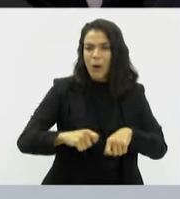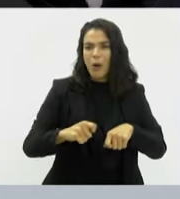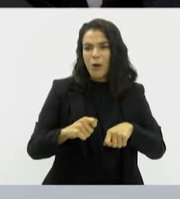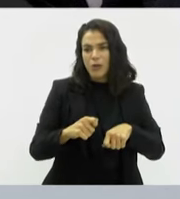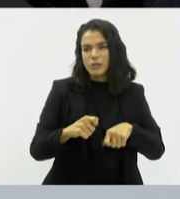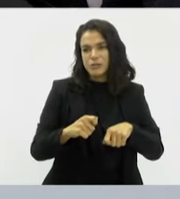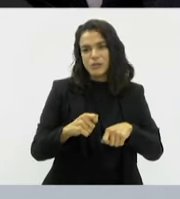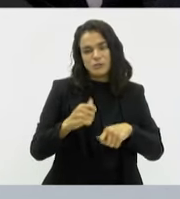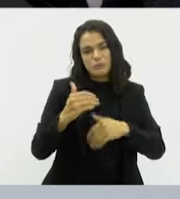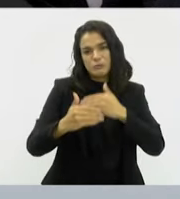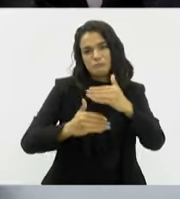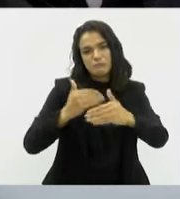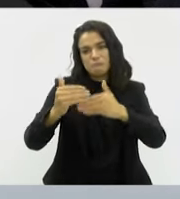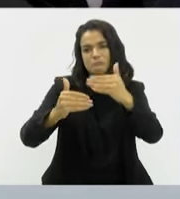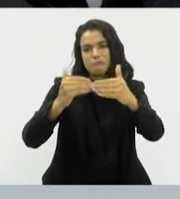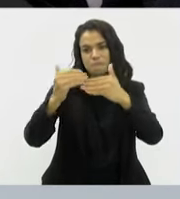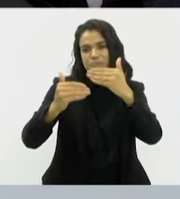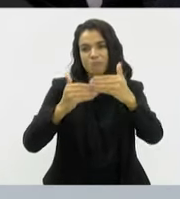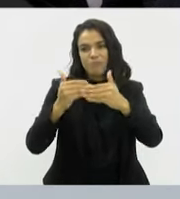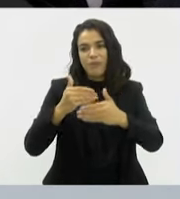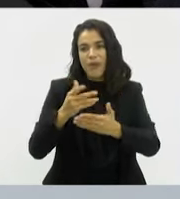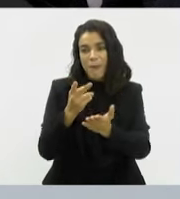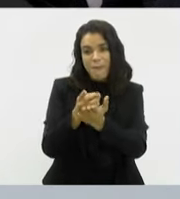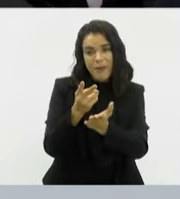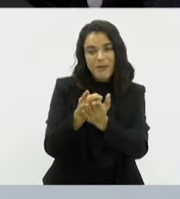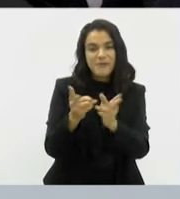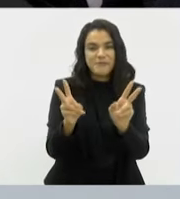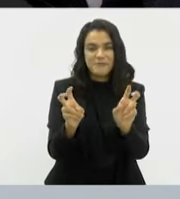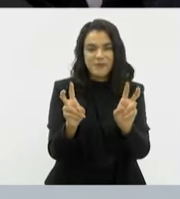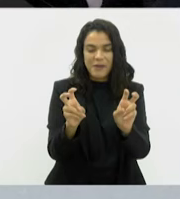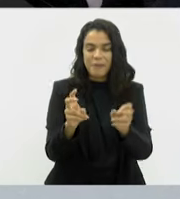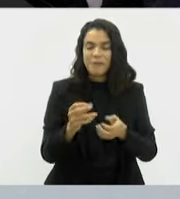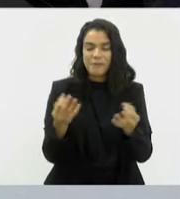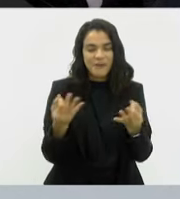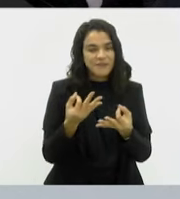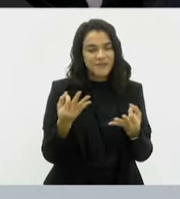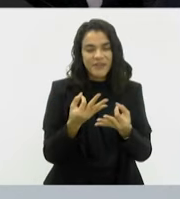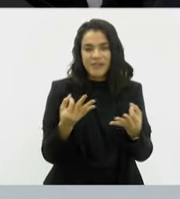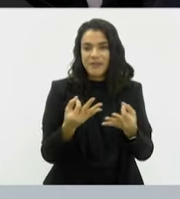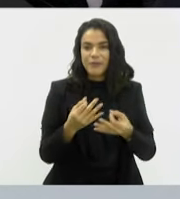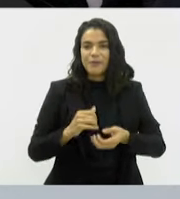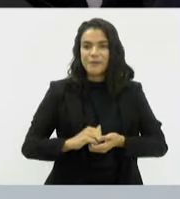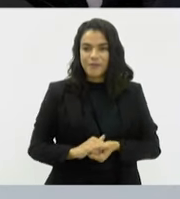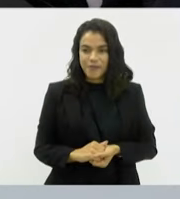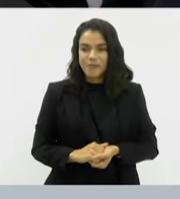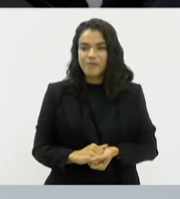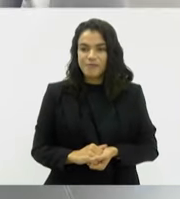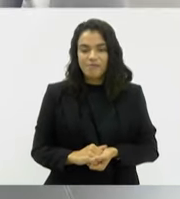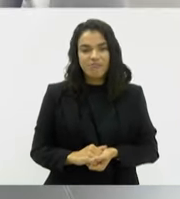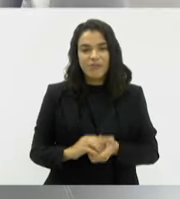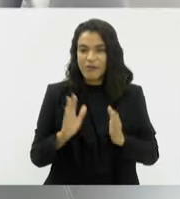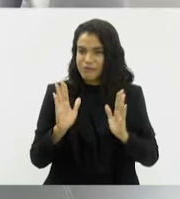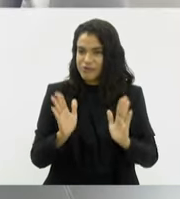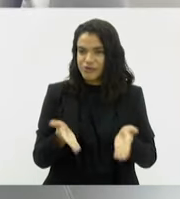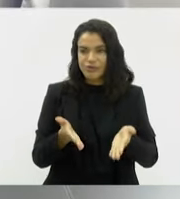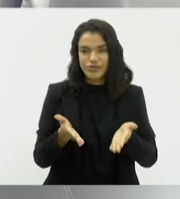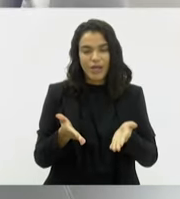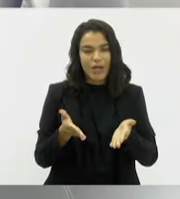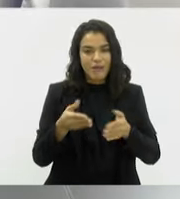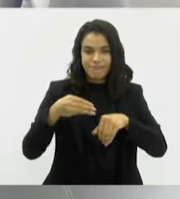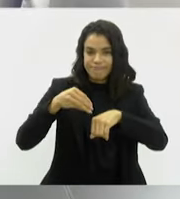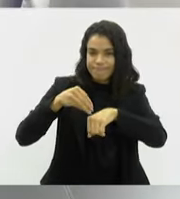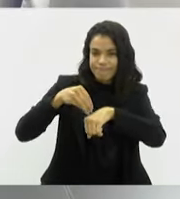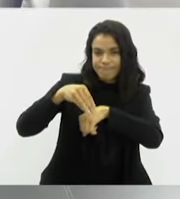acho que a gente pode avançar. Muito e bom. É justamente esse tema que você está hoje abordando. Perfeito. Então, superado esse dado, esse